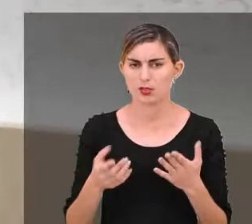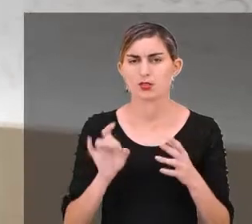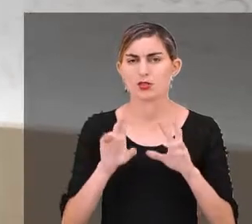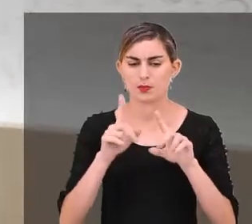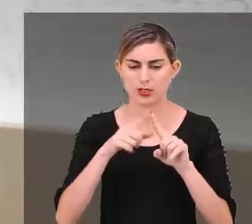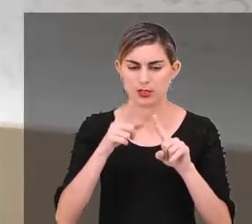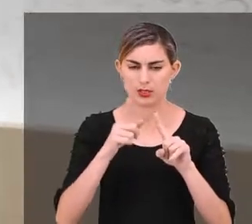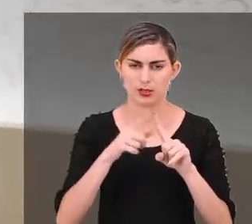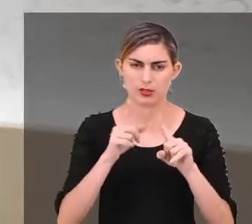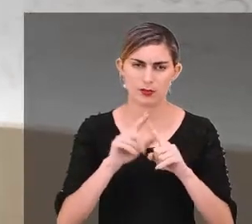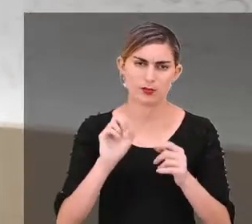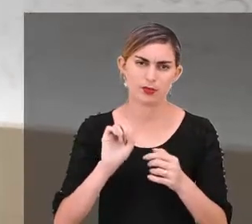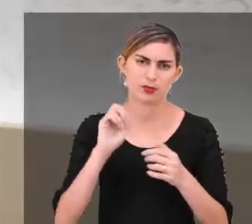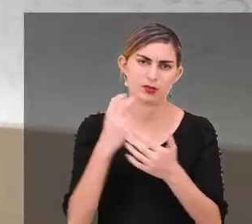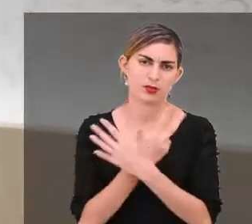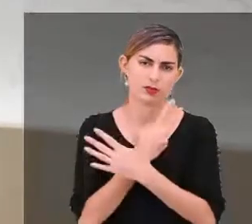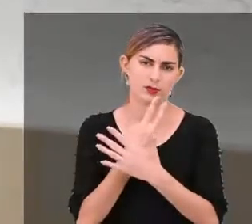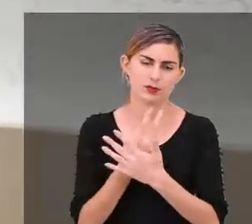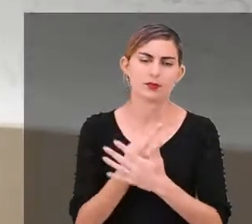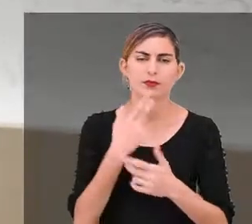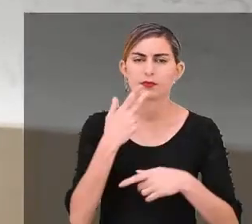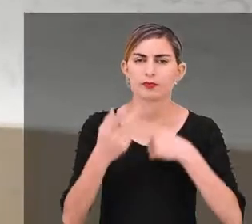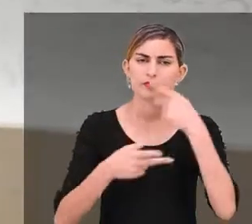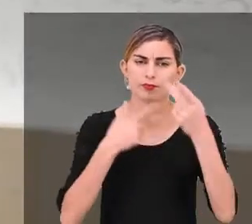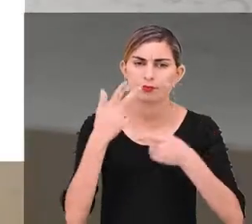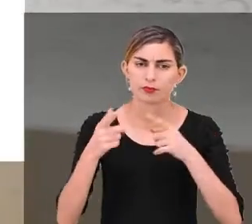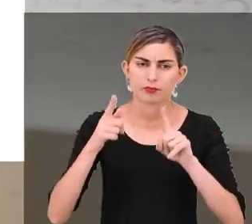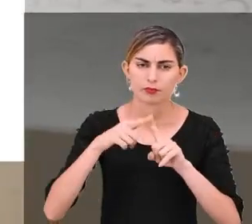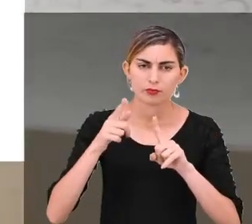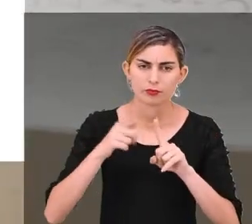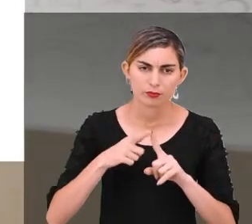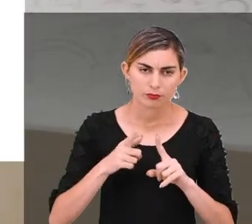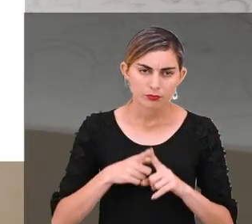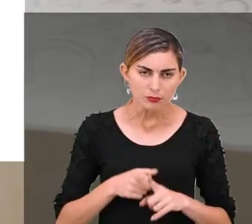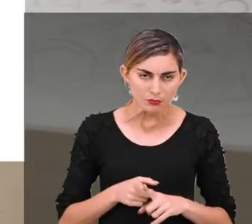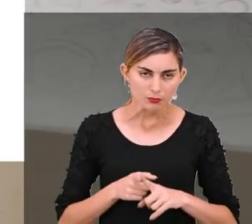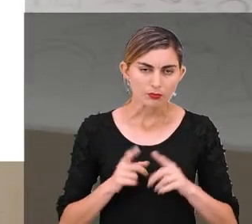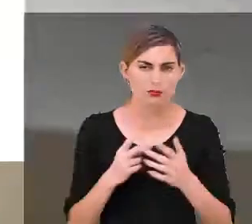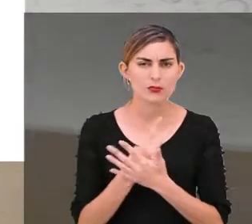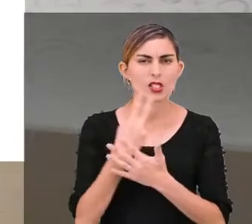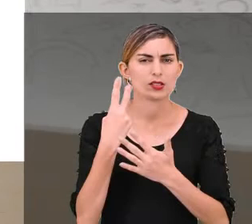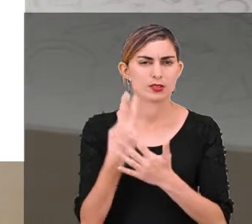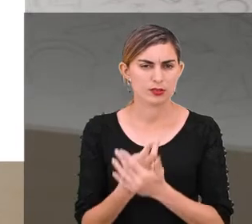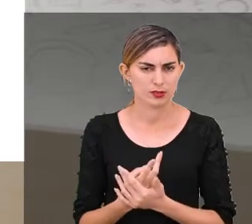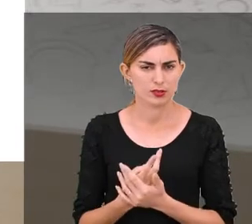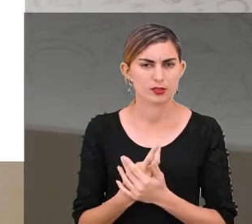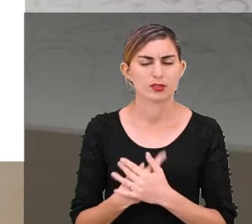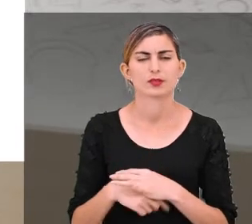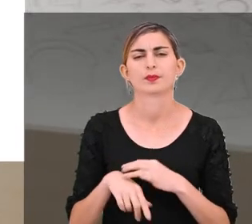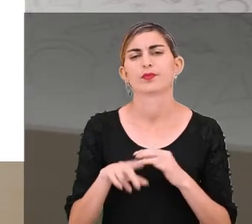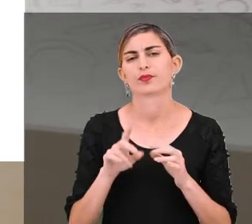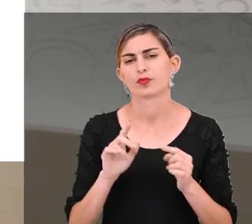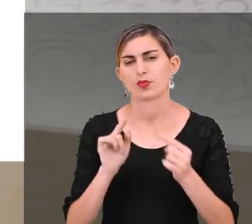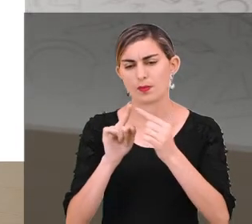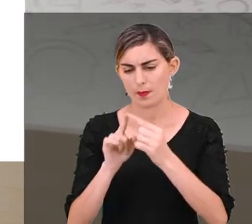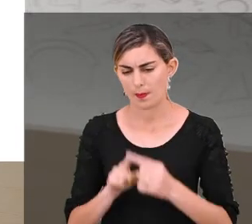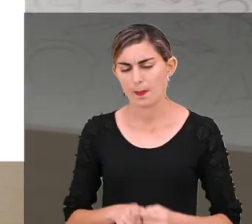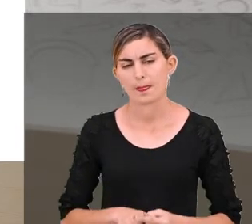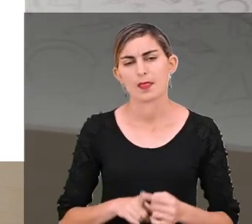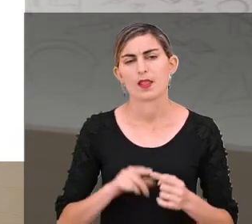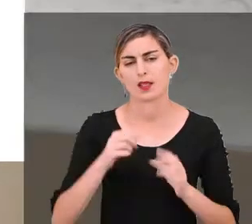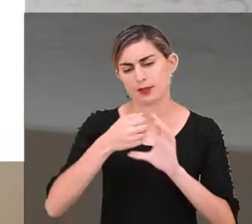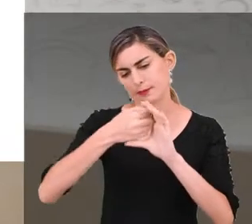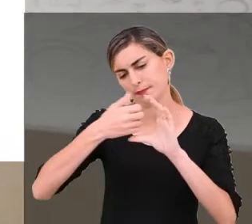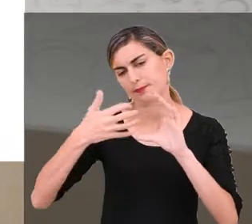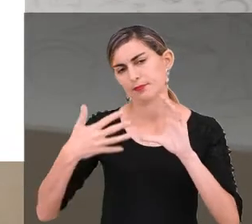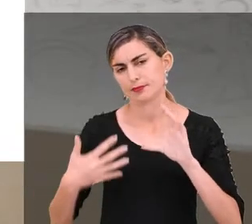Ainda sobre os tipos de acidentes, podemos falar dos acidentes típicos, que são aqueles acidentes em que estão